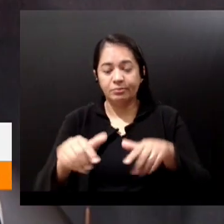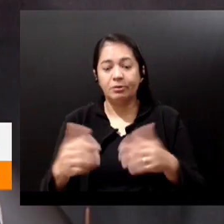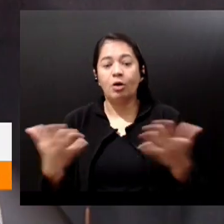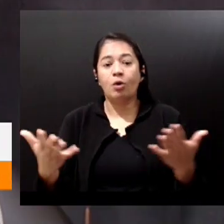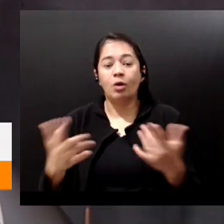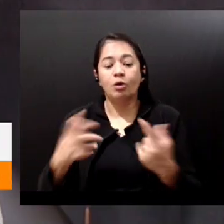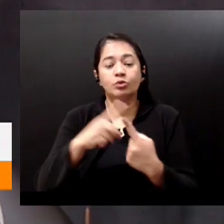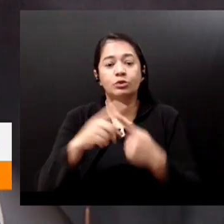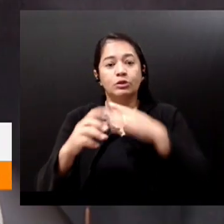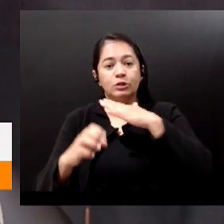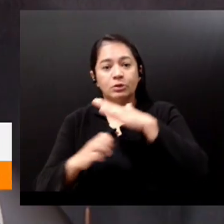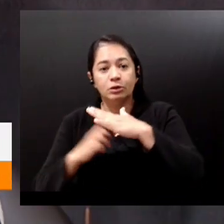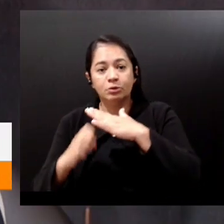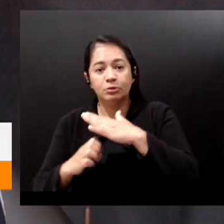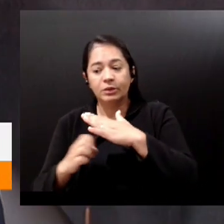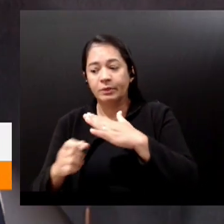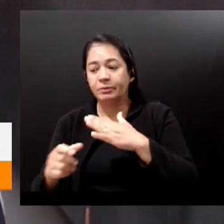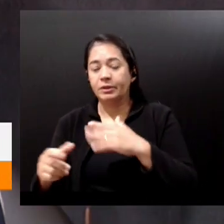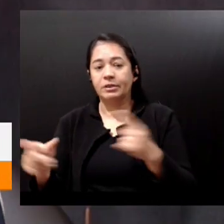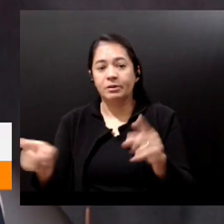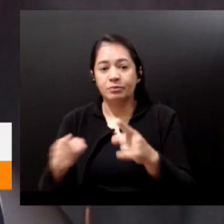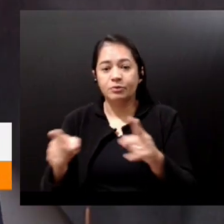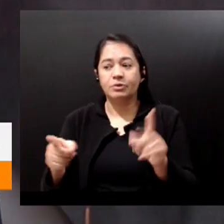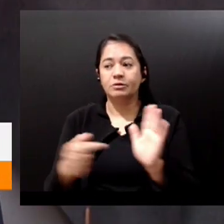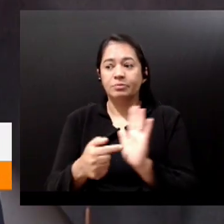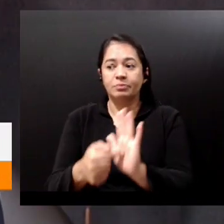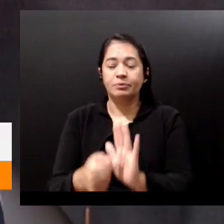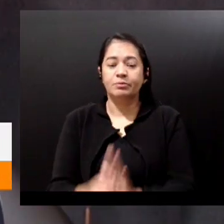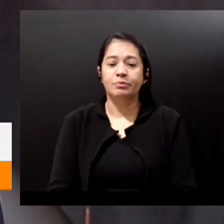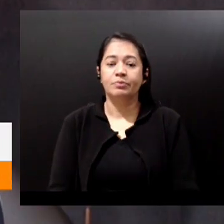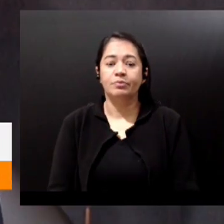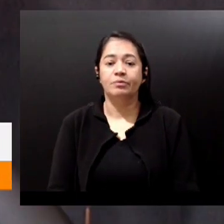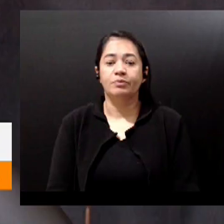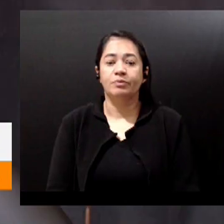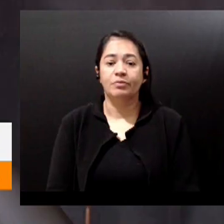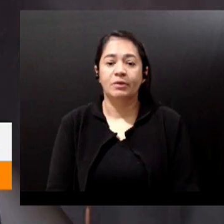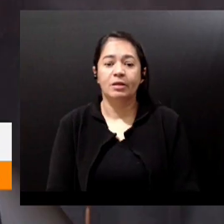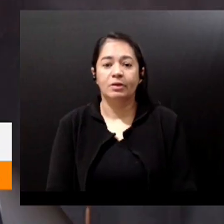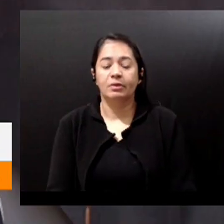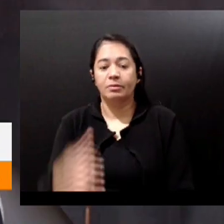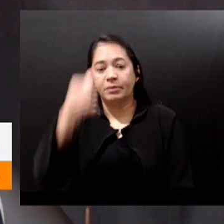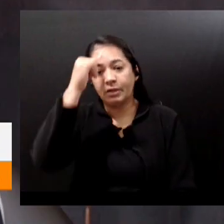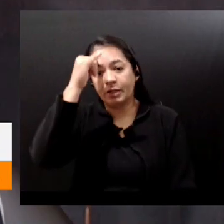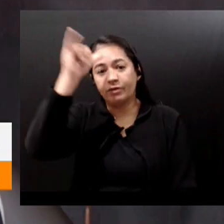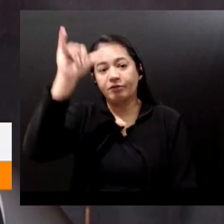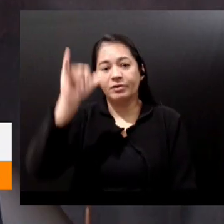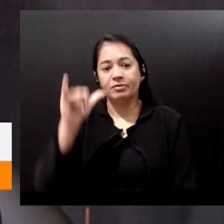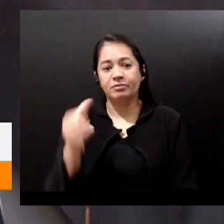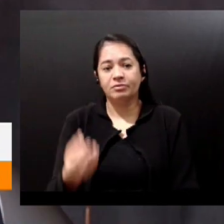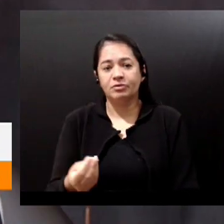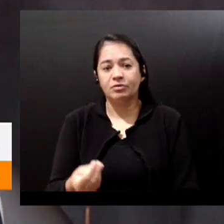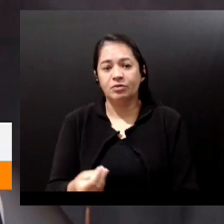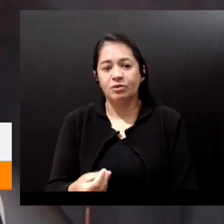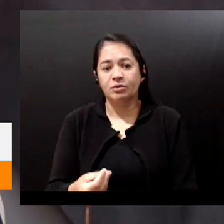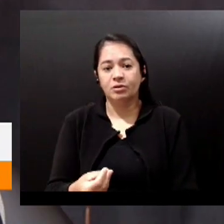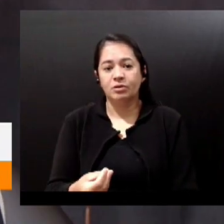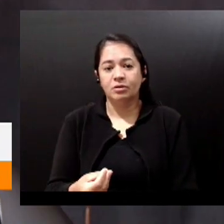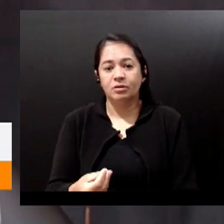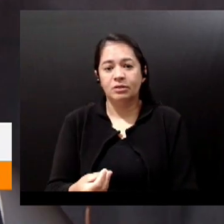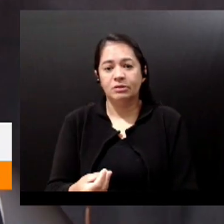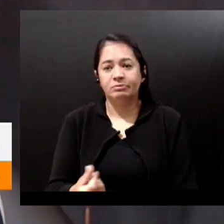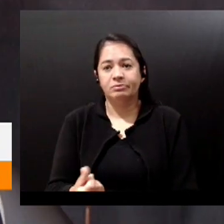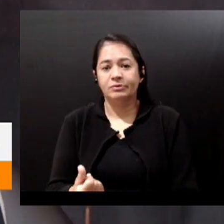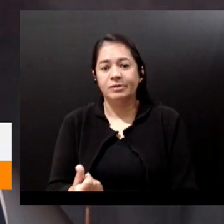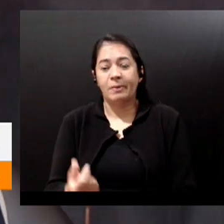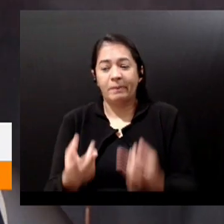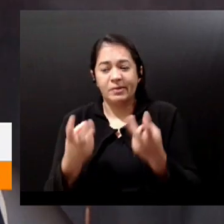vai estar trazendo sobre você, né, para não trazer, interpretações totalmente equivocadas a seu respeito que você não